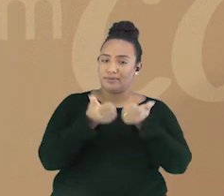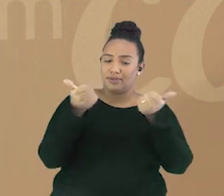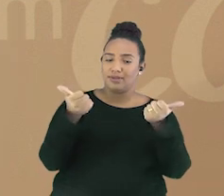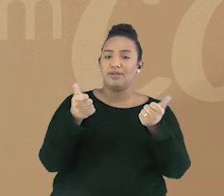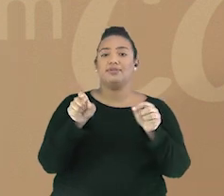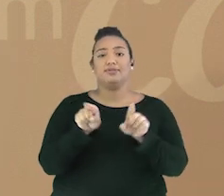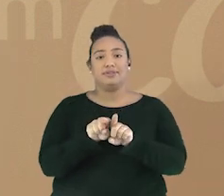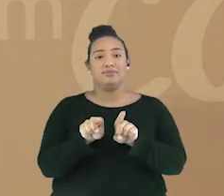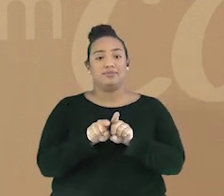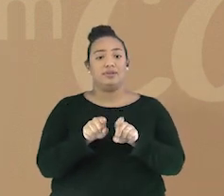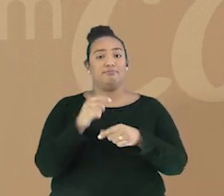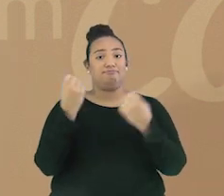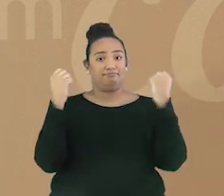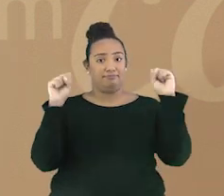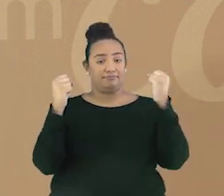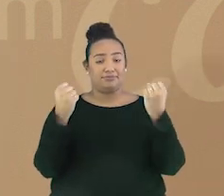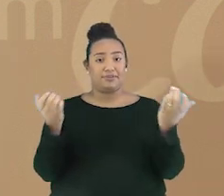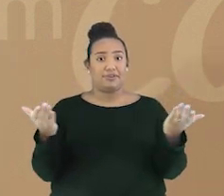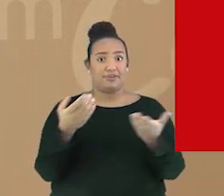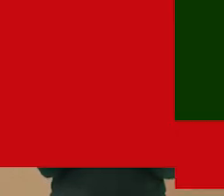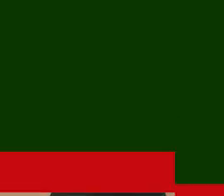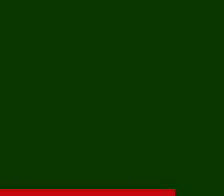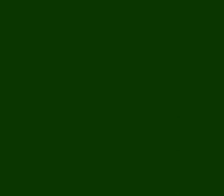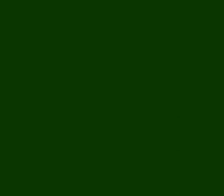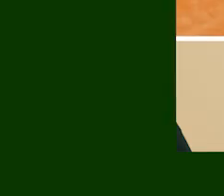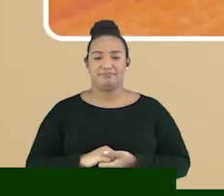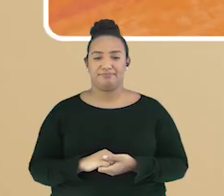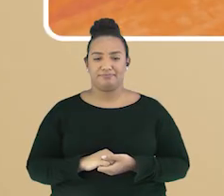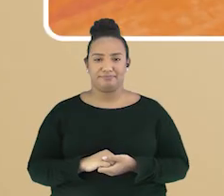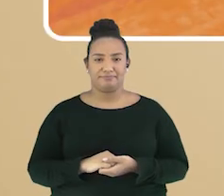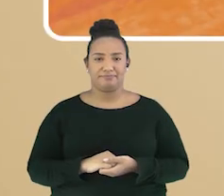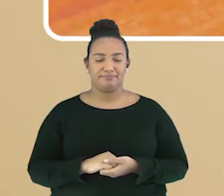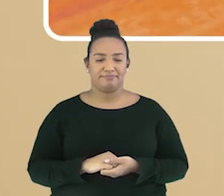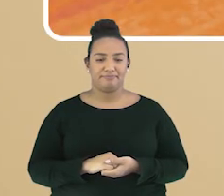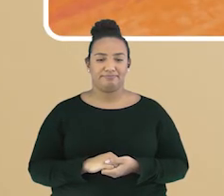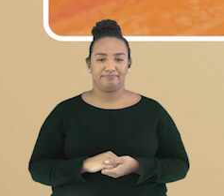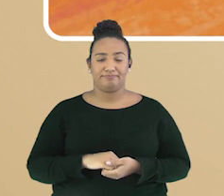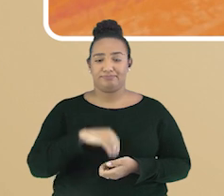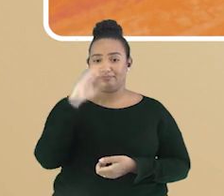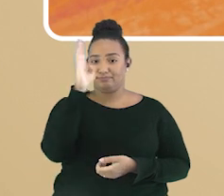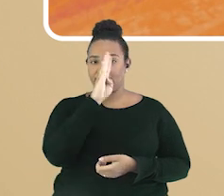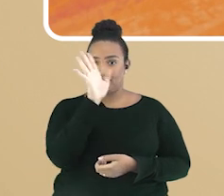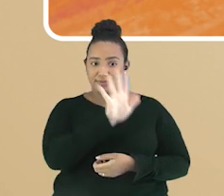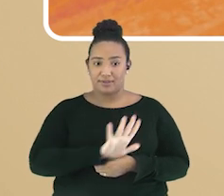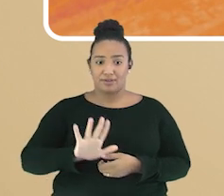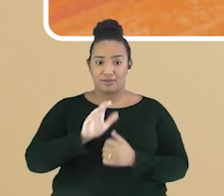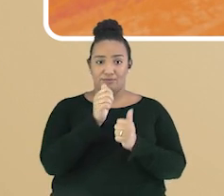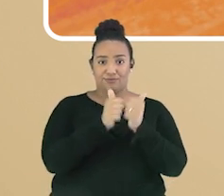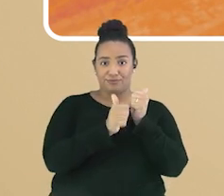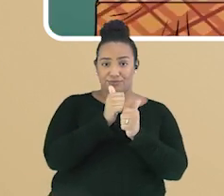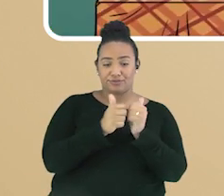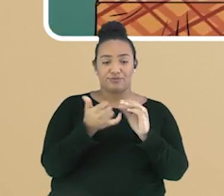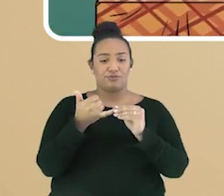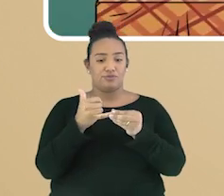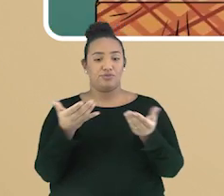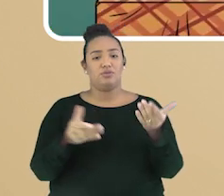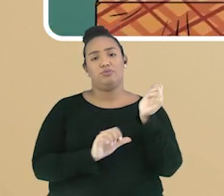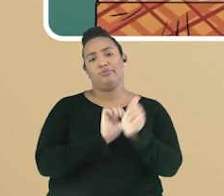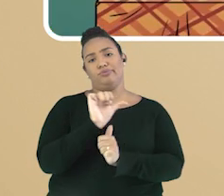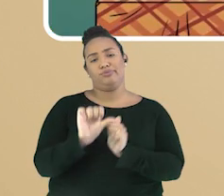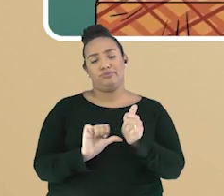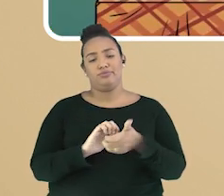forma saudável. Bora comigo assistir esse vídeo! O Brasil do arroz com feijão está mudando. As